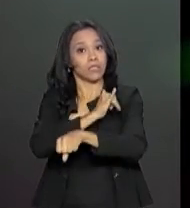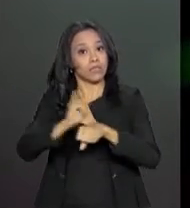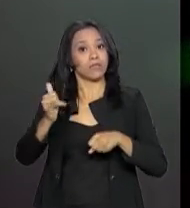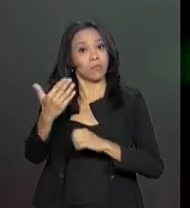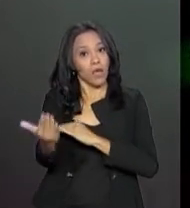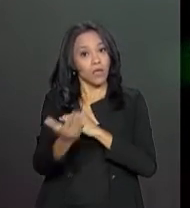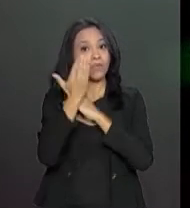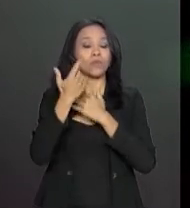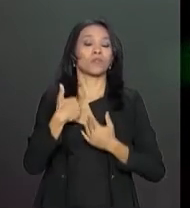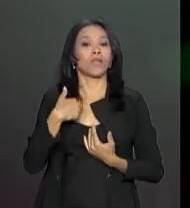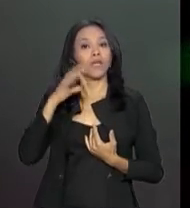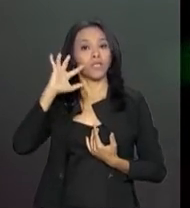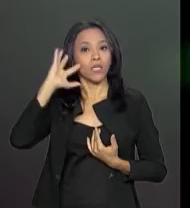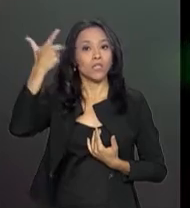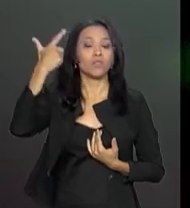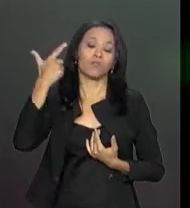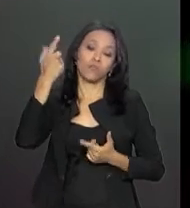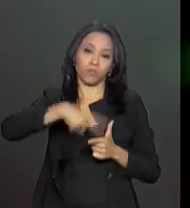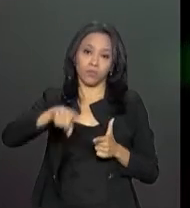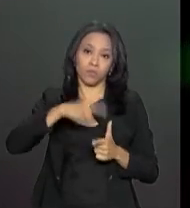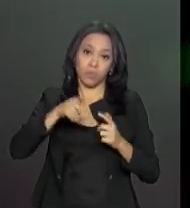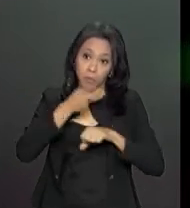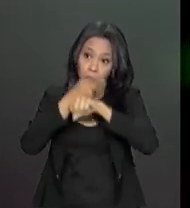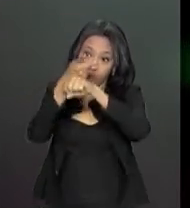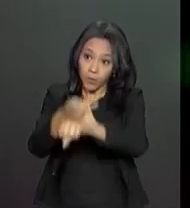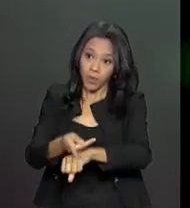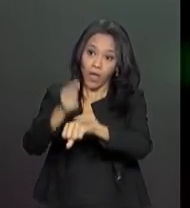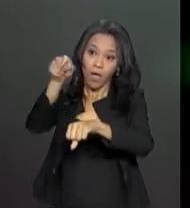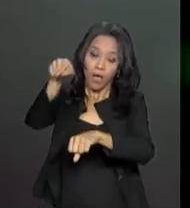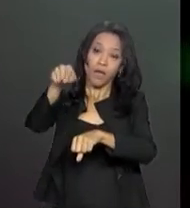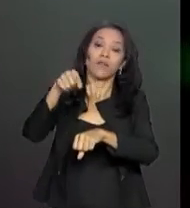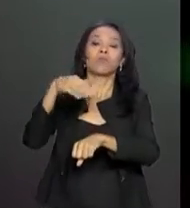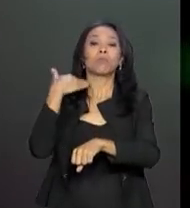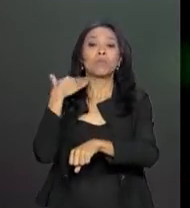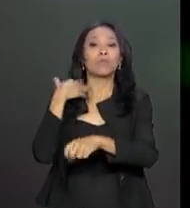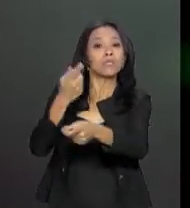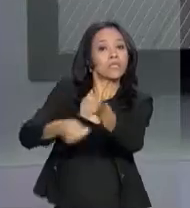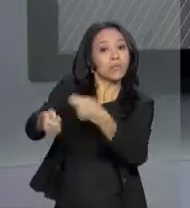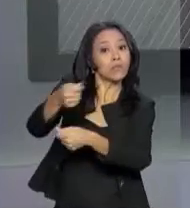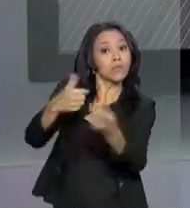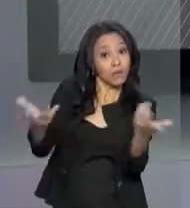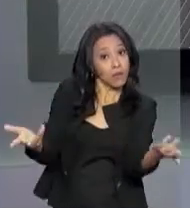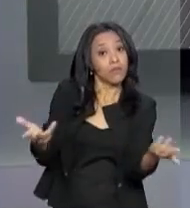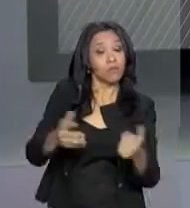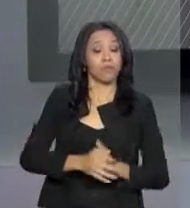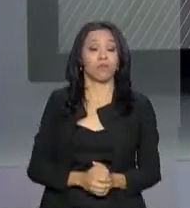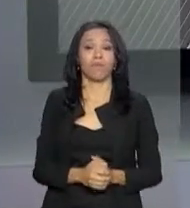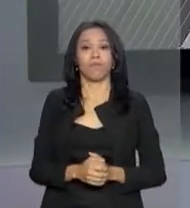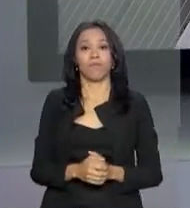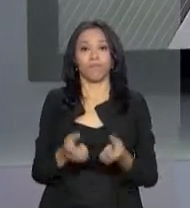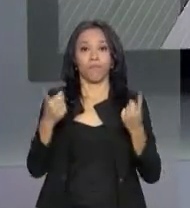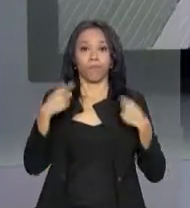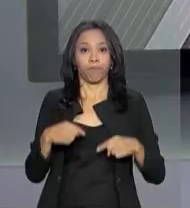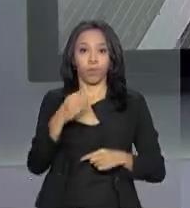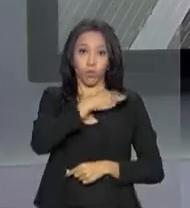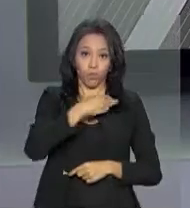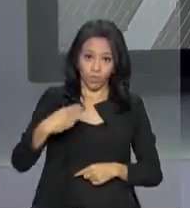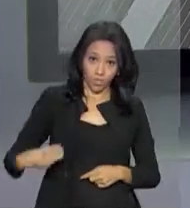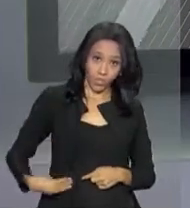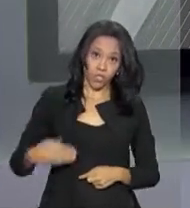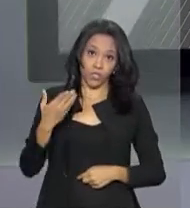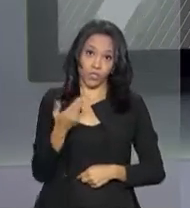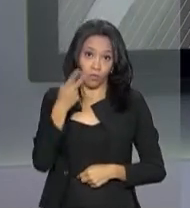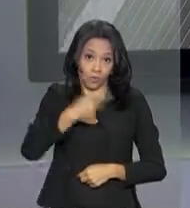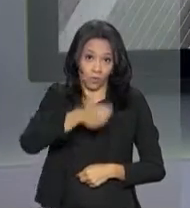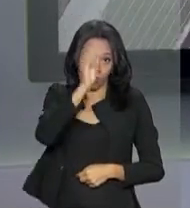possibilidade da gente entrar em contato com o órgão responsável e negociar. O ministro das Relações Exteriores